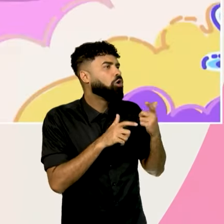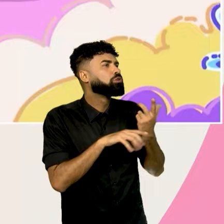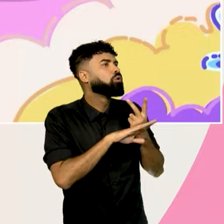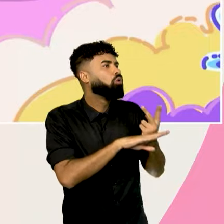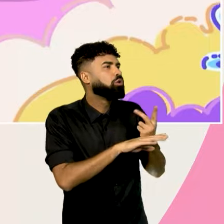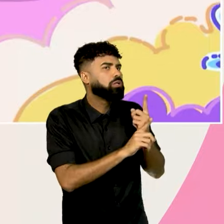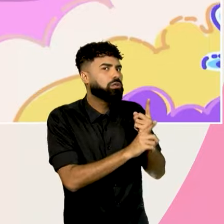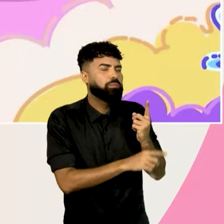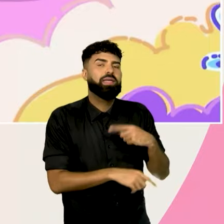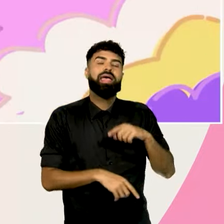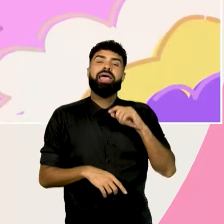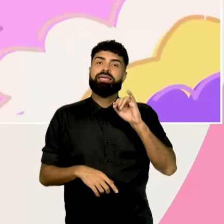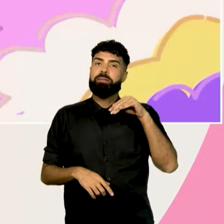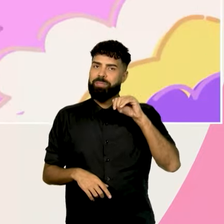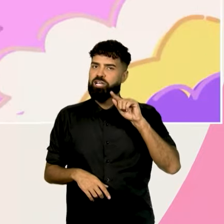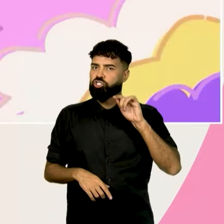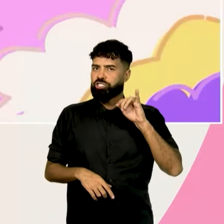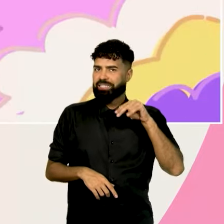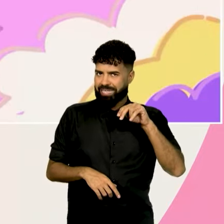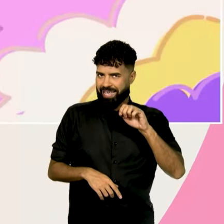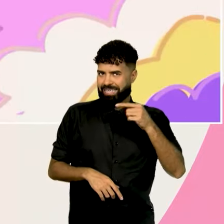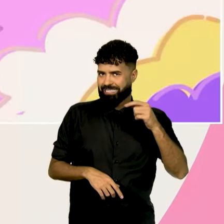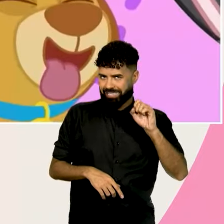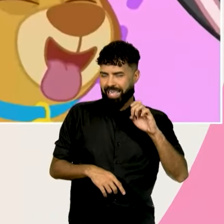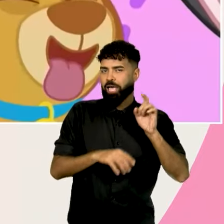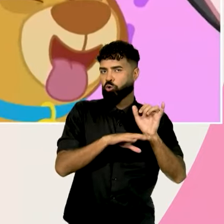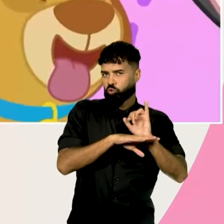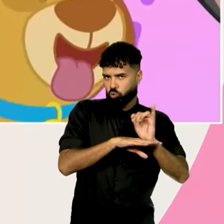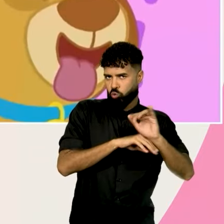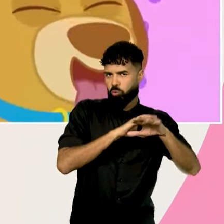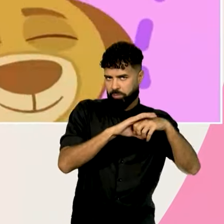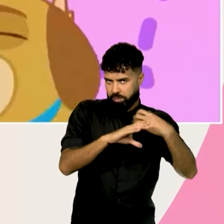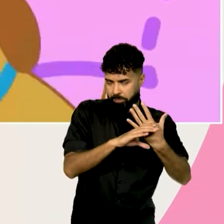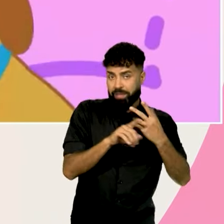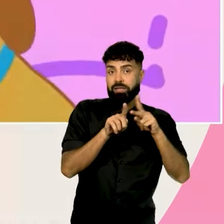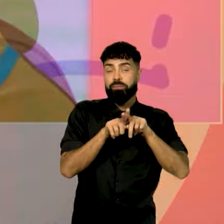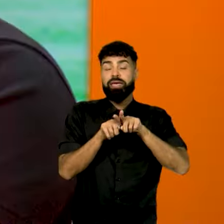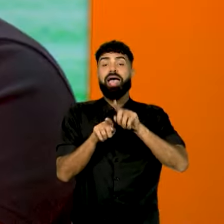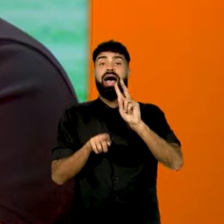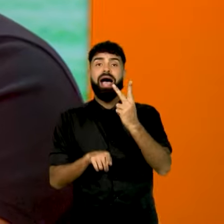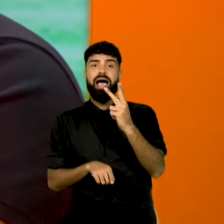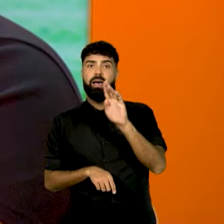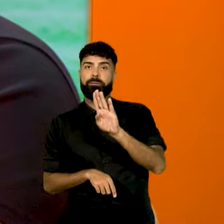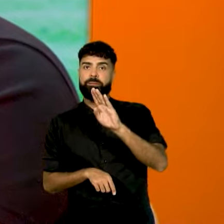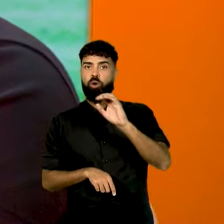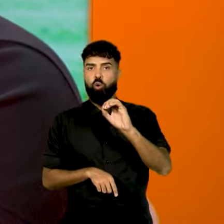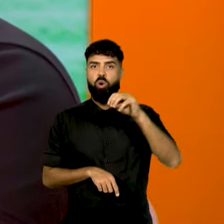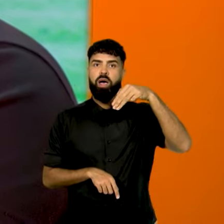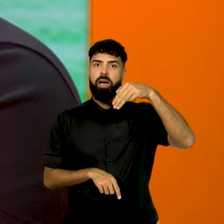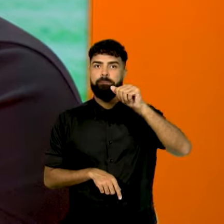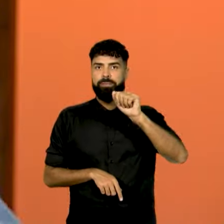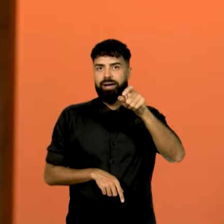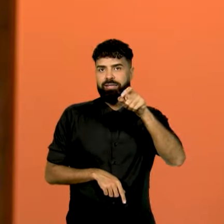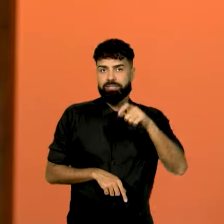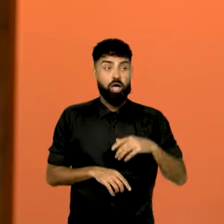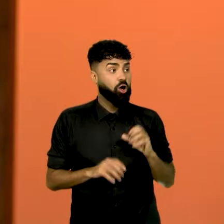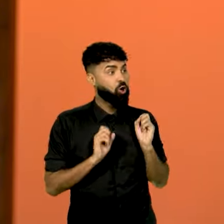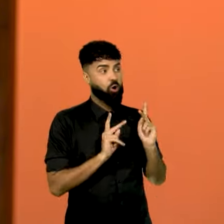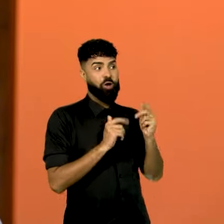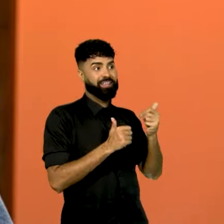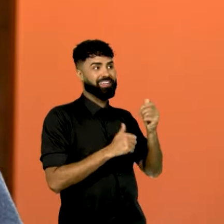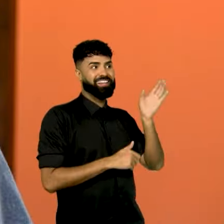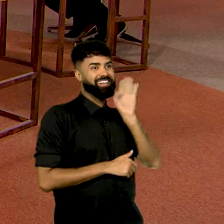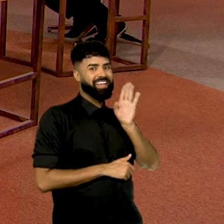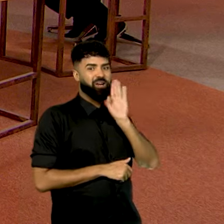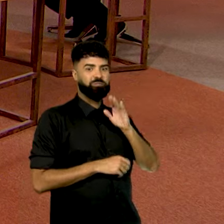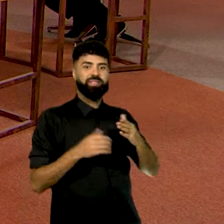no YouTube, Imagine-se, e exibe na HBO Max. Opa! Legal! Agora, vem cá, quero